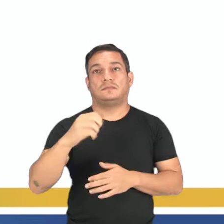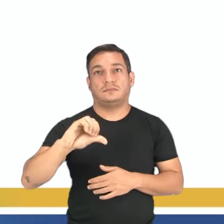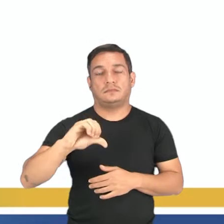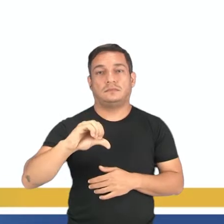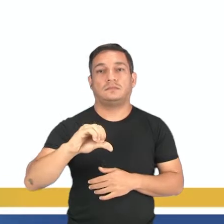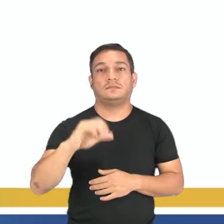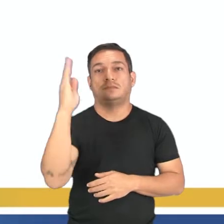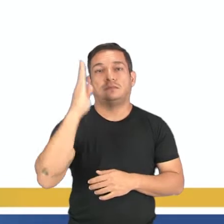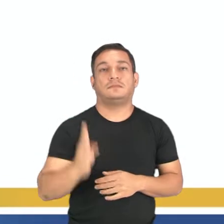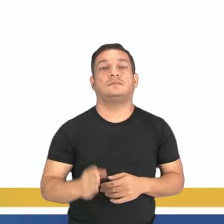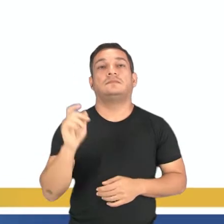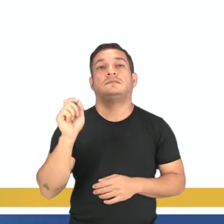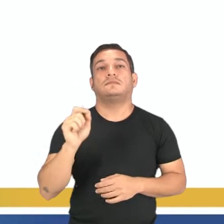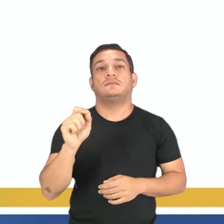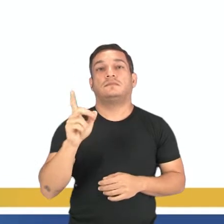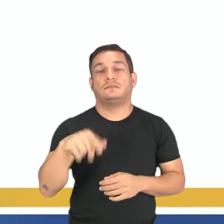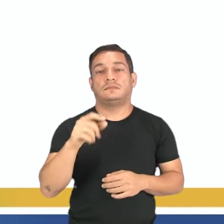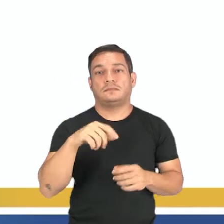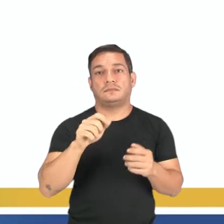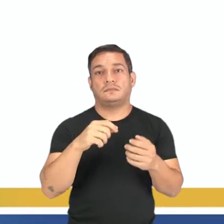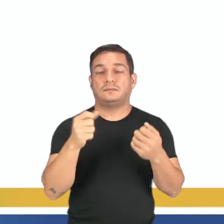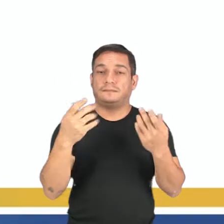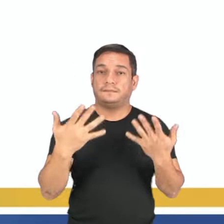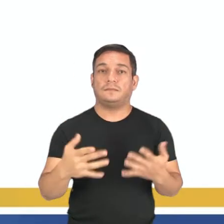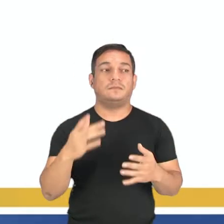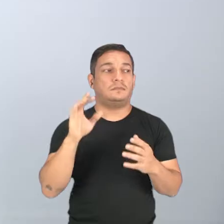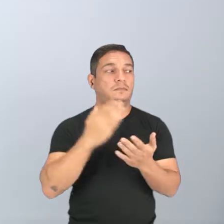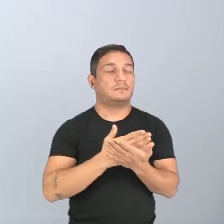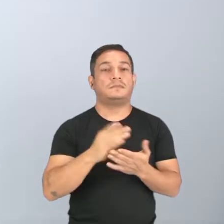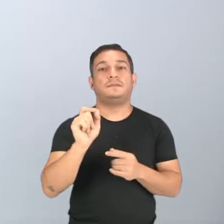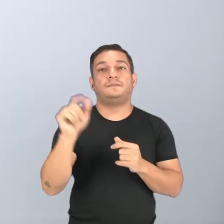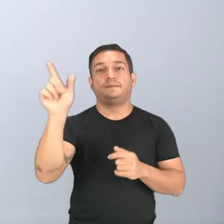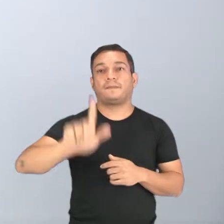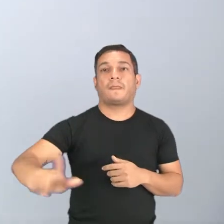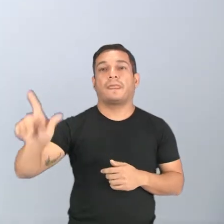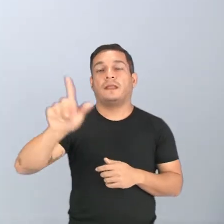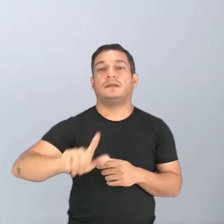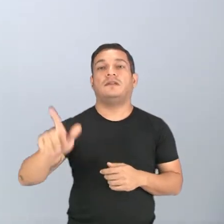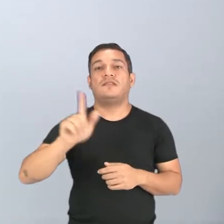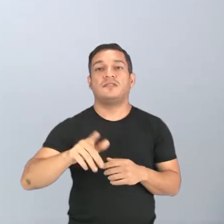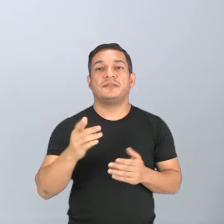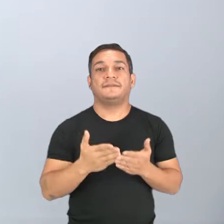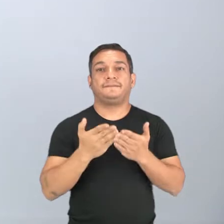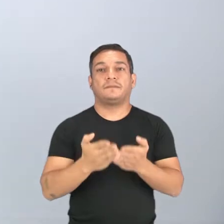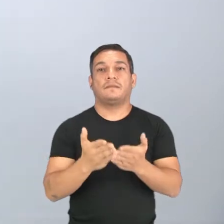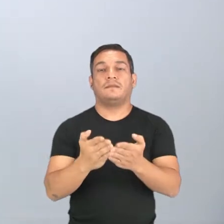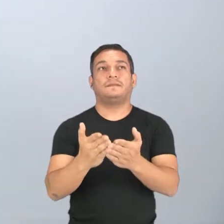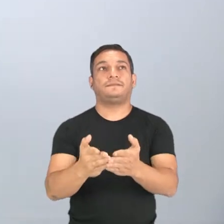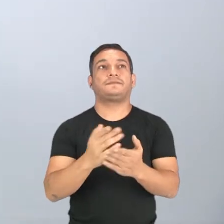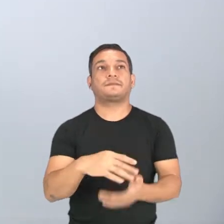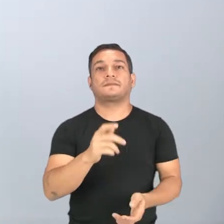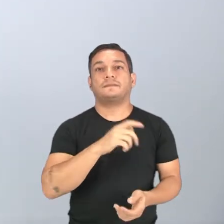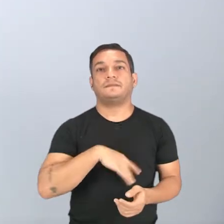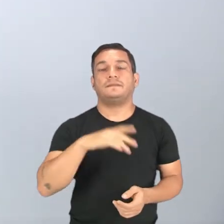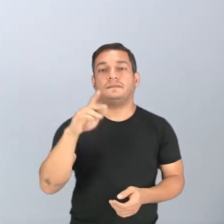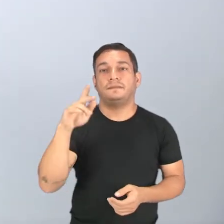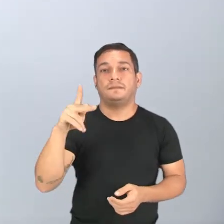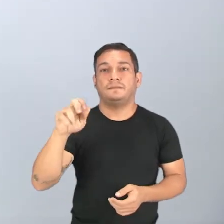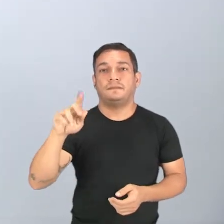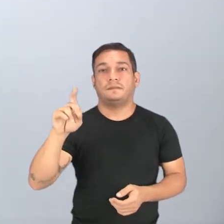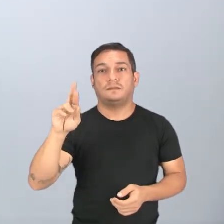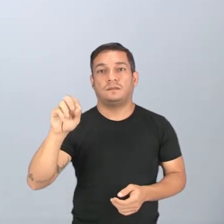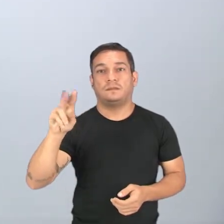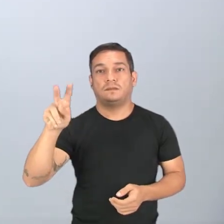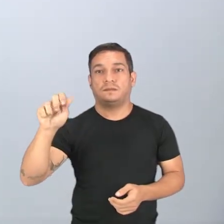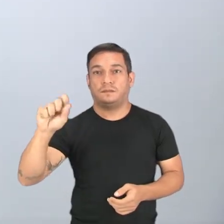XIX, o Brasil ele começou a ser descrito na literatura, né, pelos viajantes, como Pero Vaz de Caminha, né, que